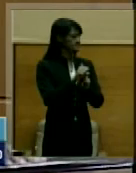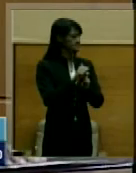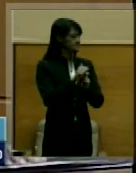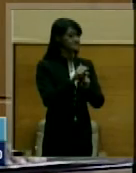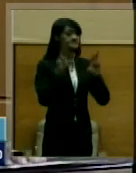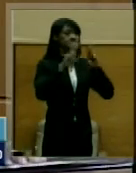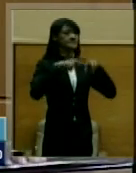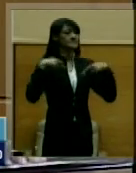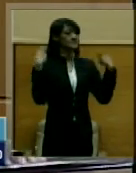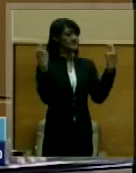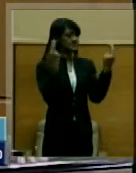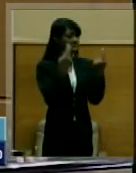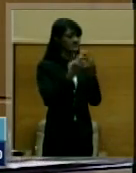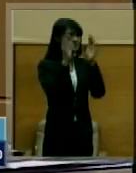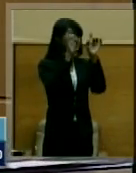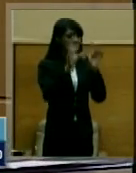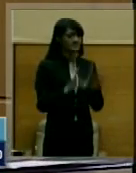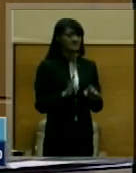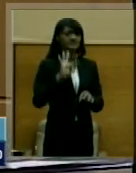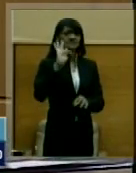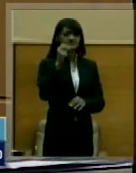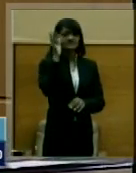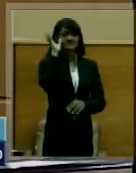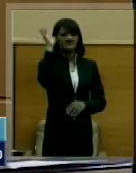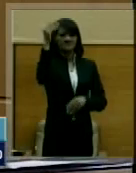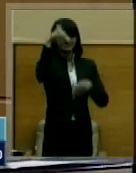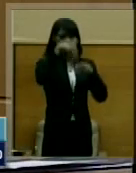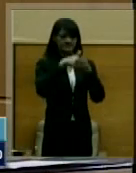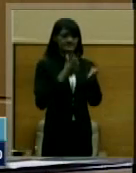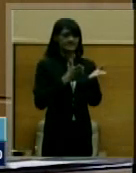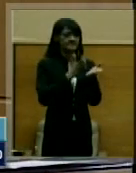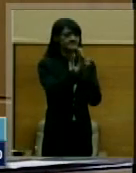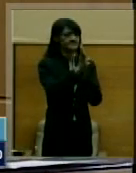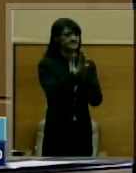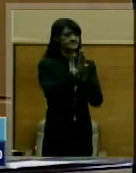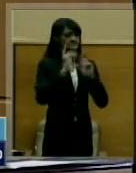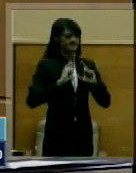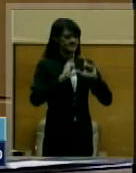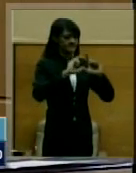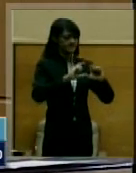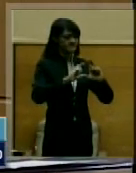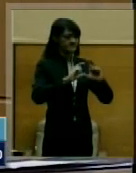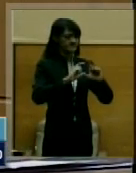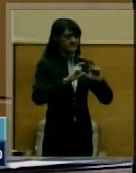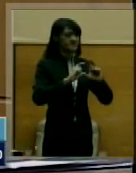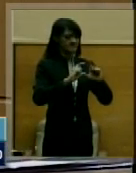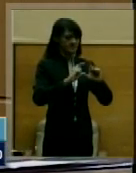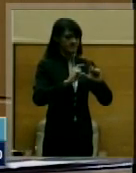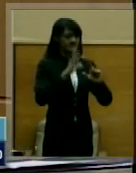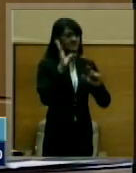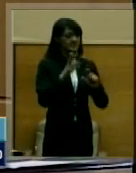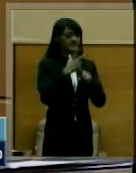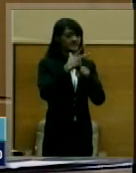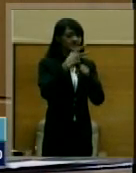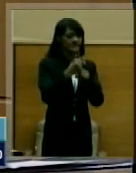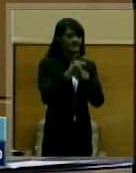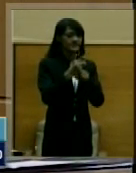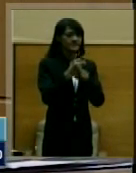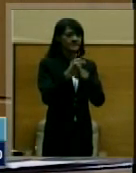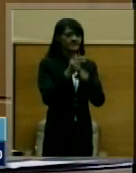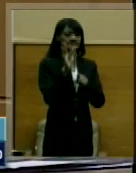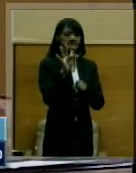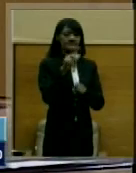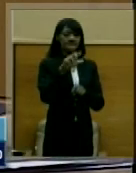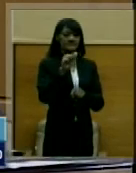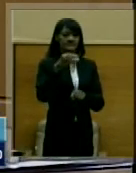em reunião extraordinária, decide por unanimidade aprovar a concessão da Medalha do Mérito da Superação Flávio Primo ao